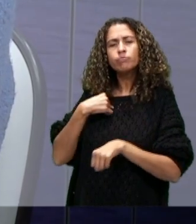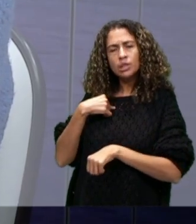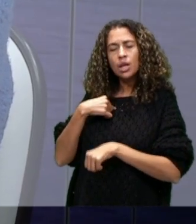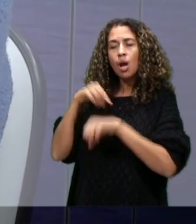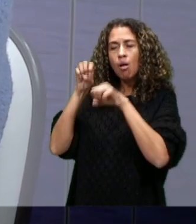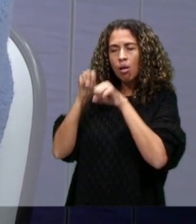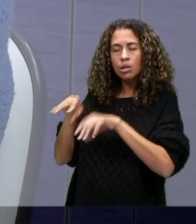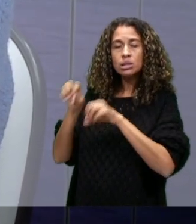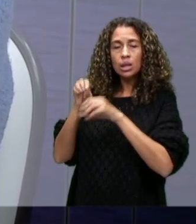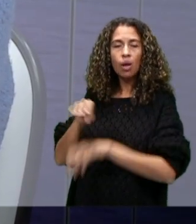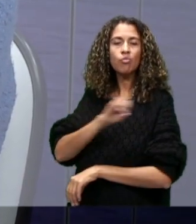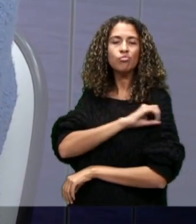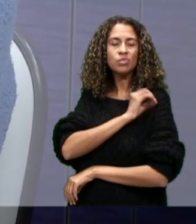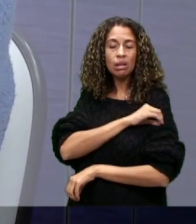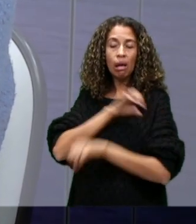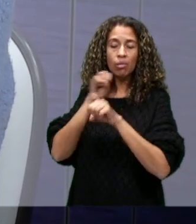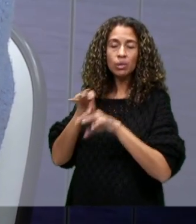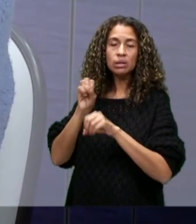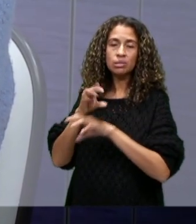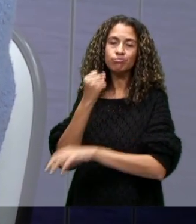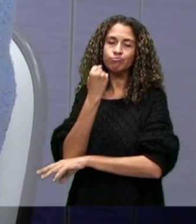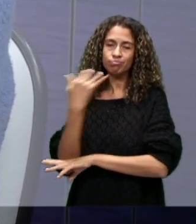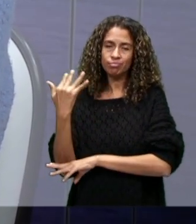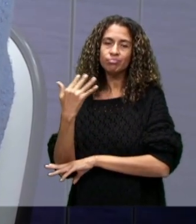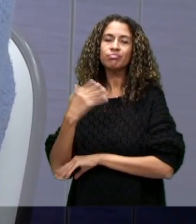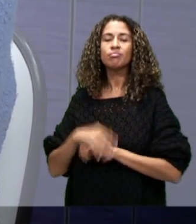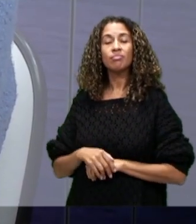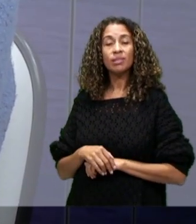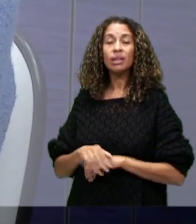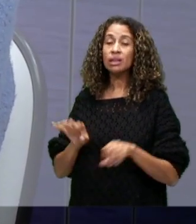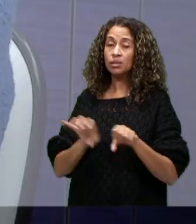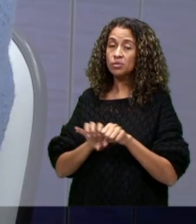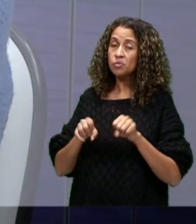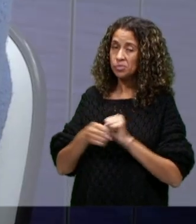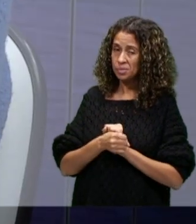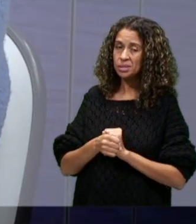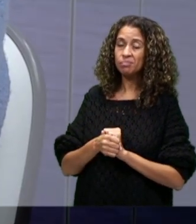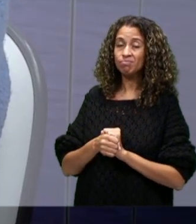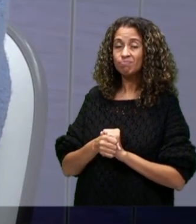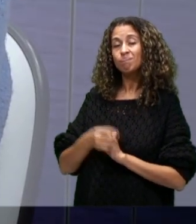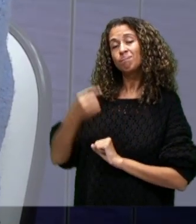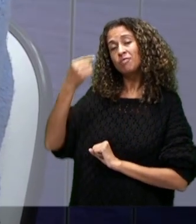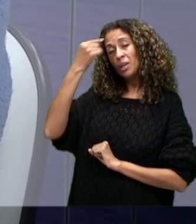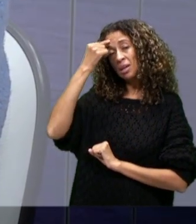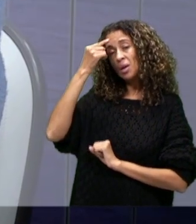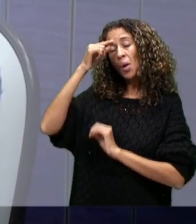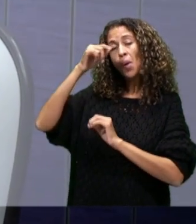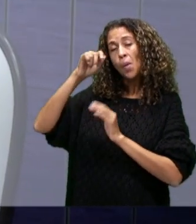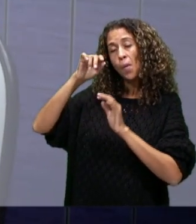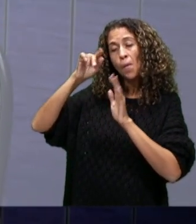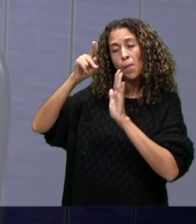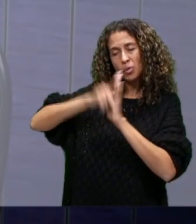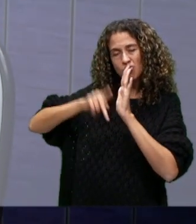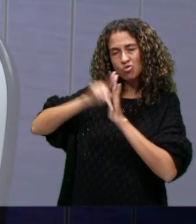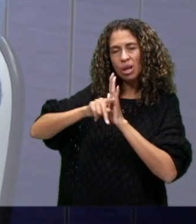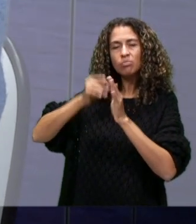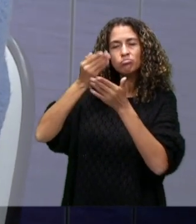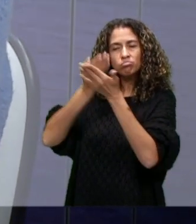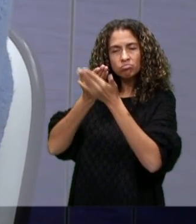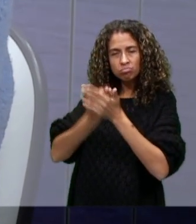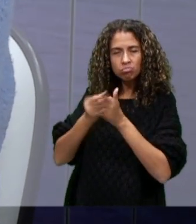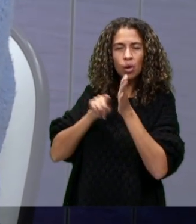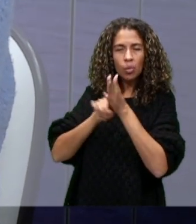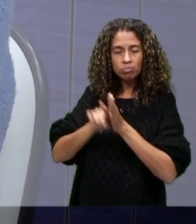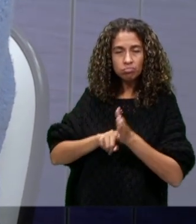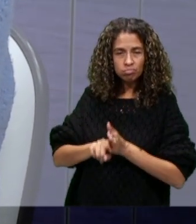educação ambiental. Então, desde a graduação, assim, eu levava bichinhos. Daí, no IFSC, que a gente criou um projeto de extensão, que é o projeto Aprendendo